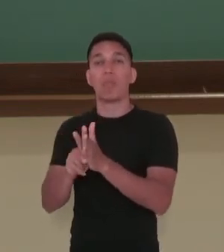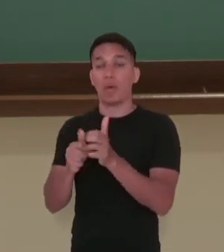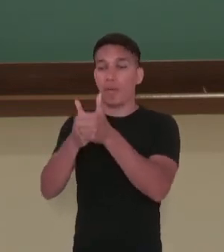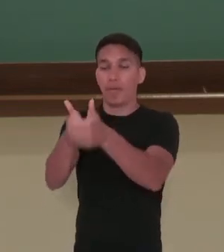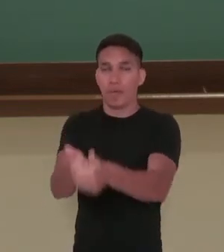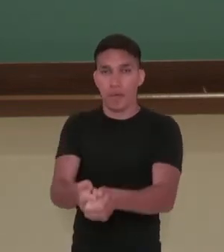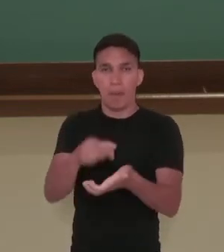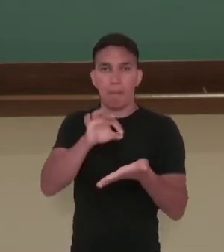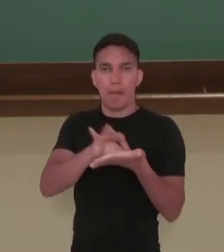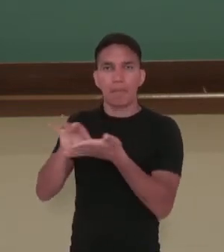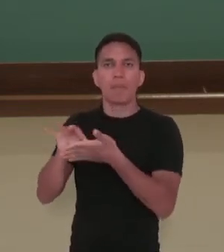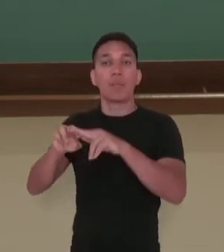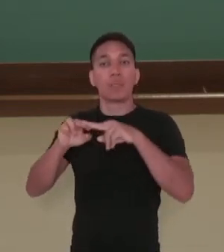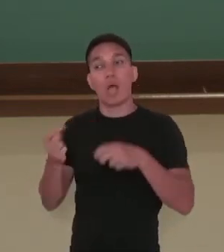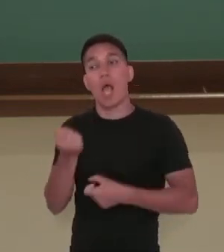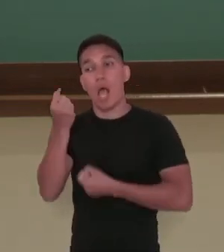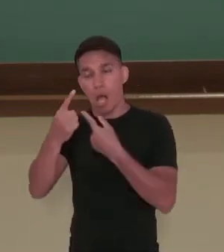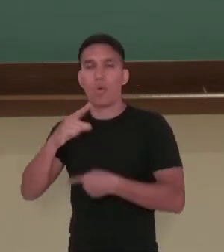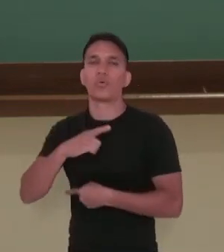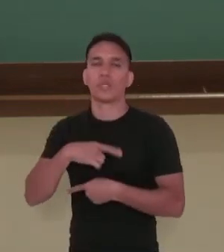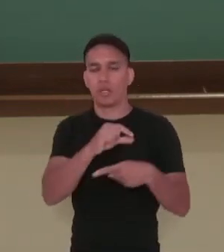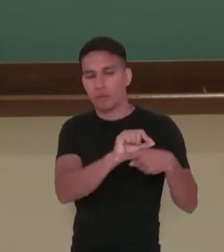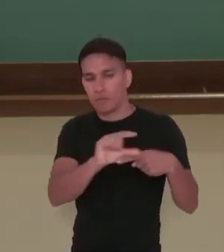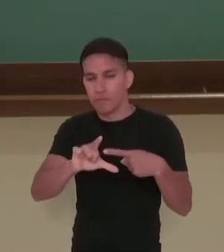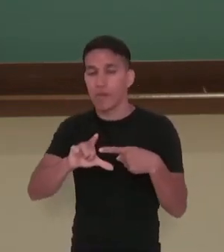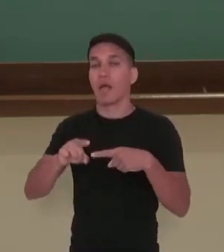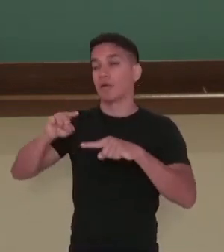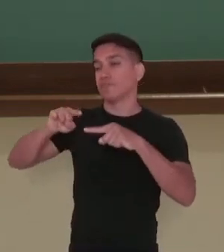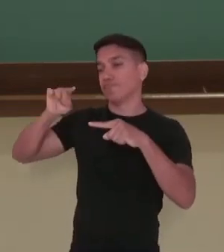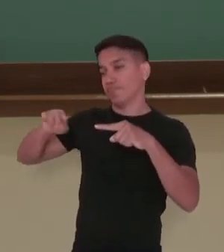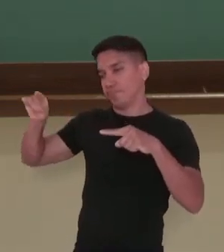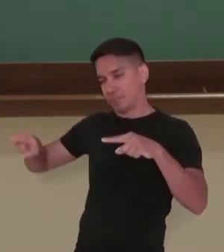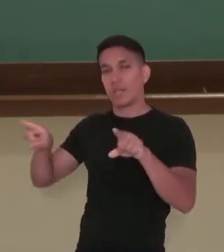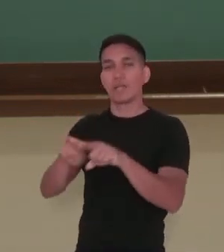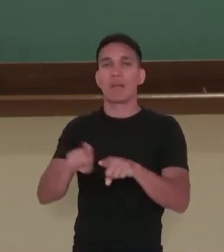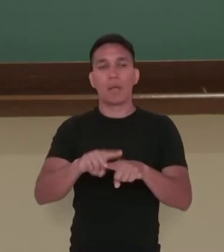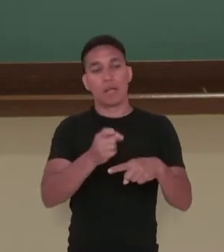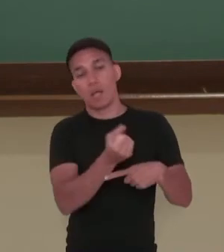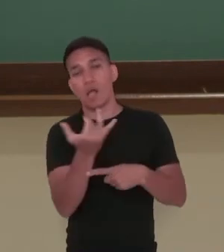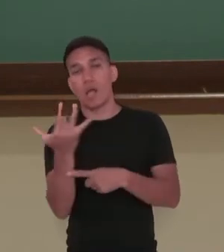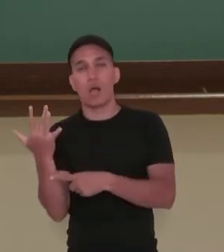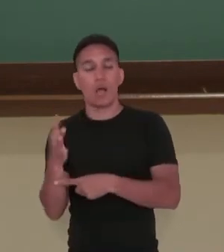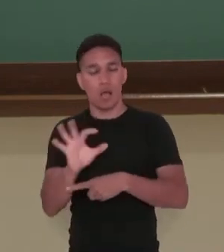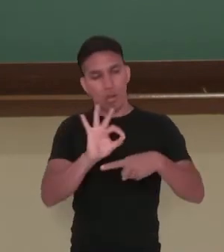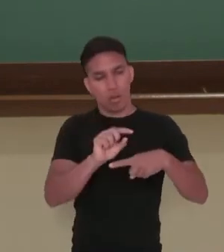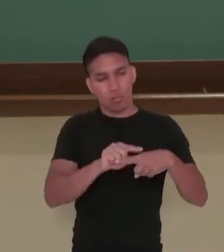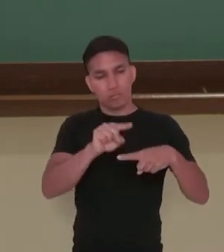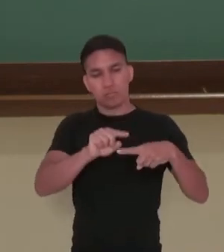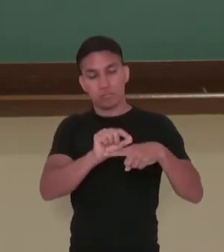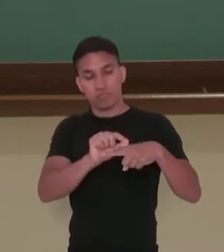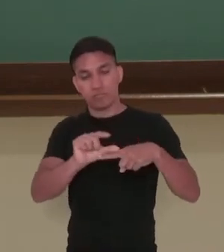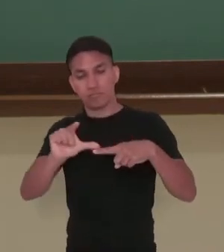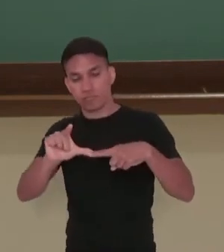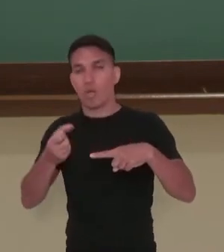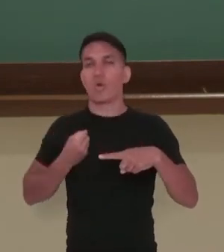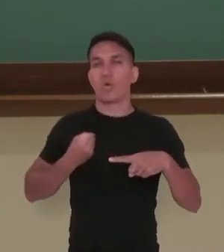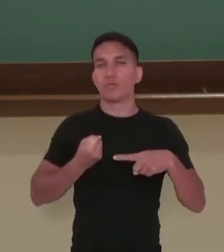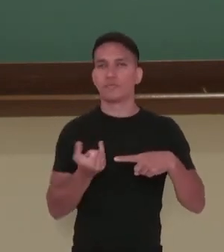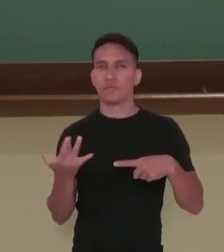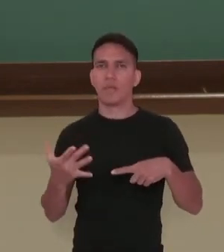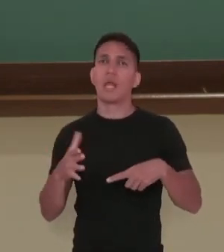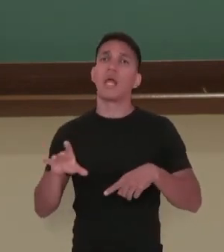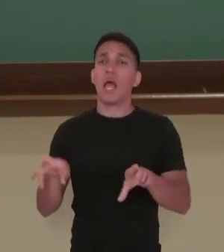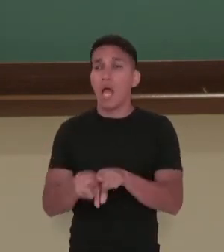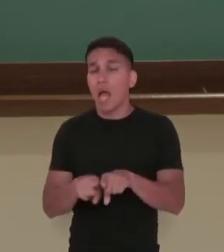que você vai ter a escala gráfica, existem mapas que você vai ter aí a escala numérica. Joia? E tem mapas que tem